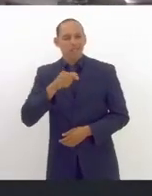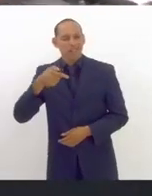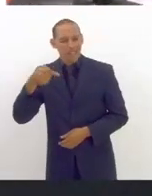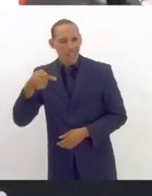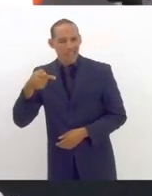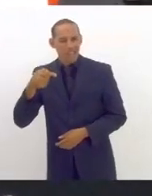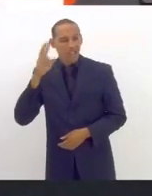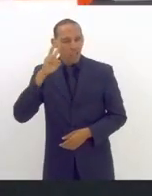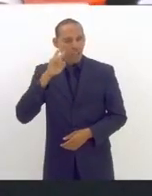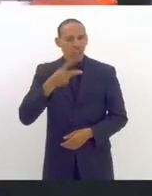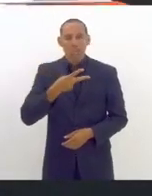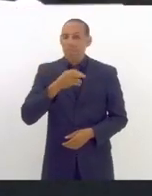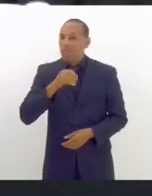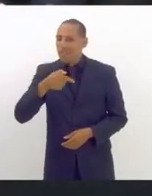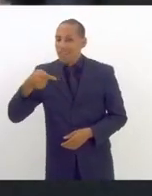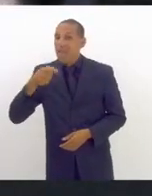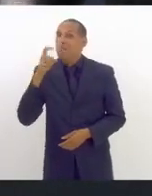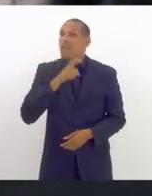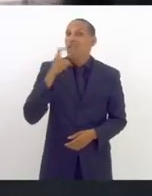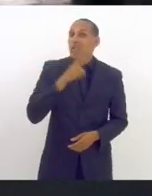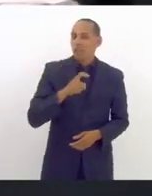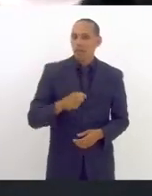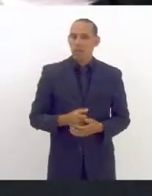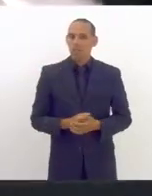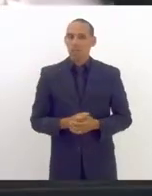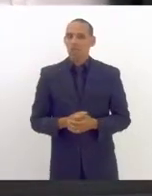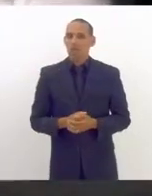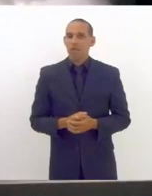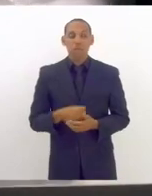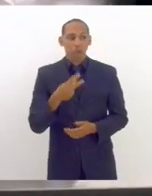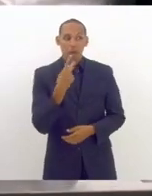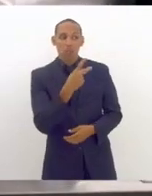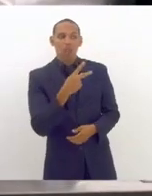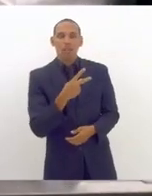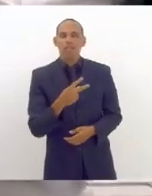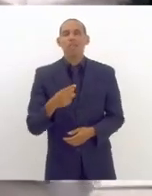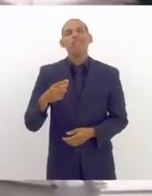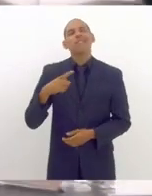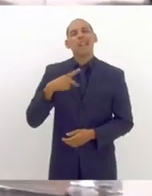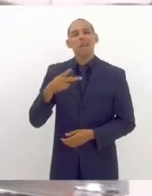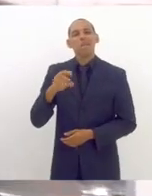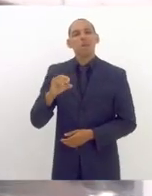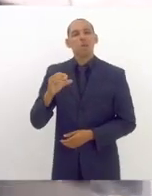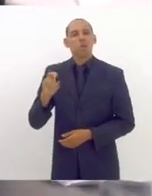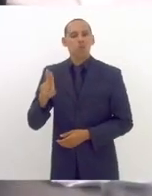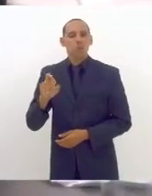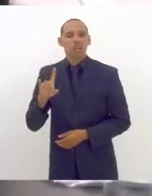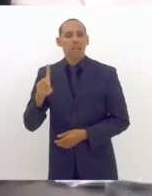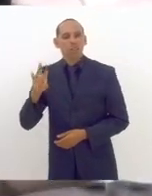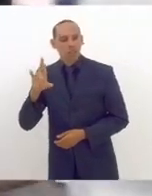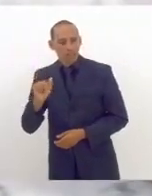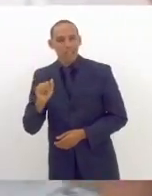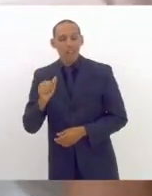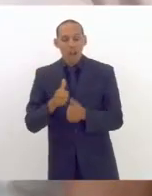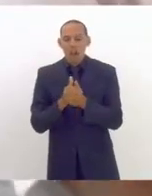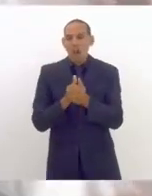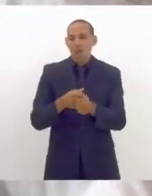essa história de 2007 é mentira tem o senhor a procuradoria do estado acompanhou